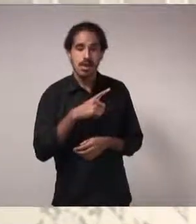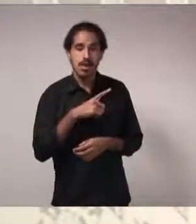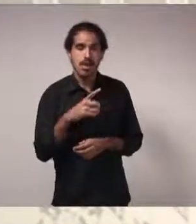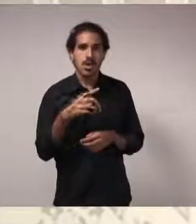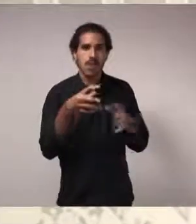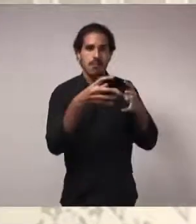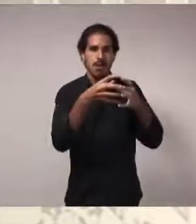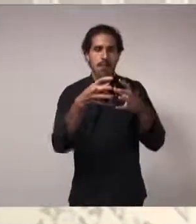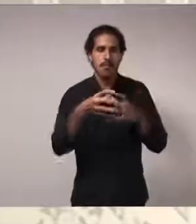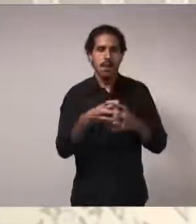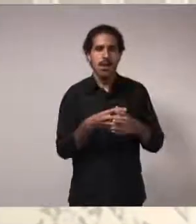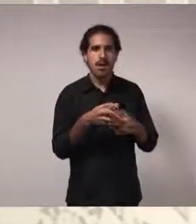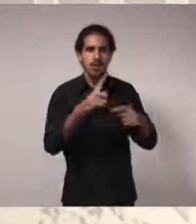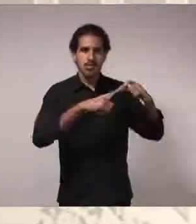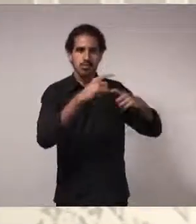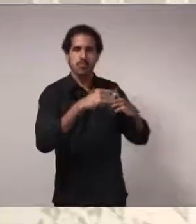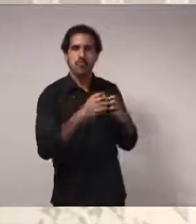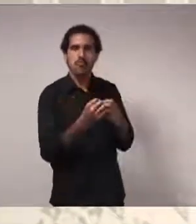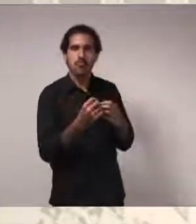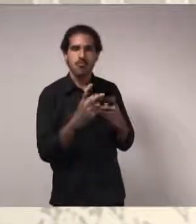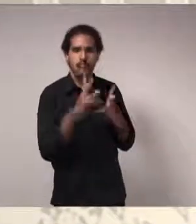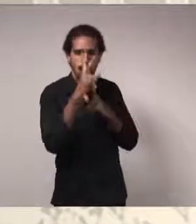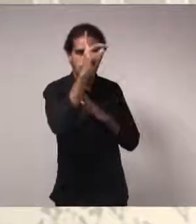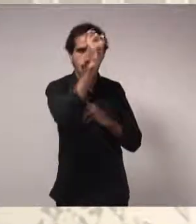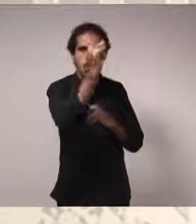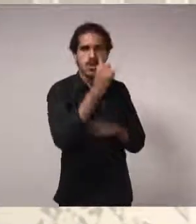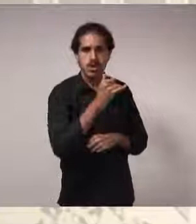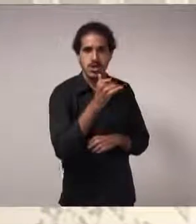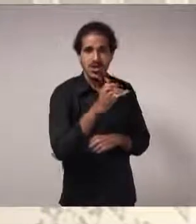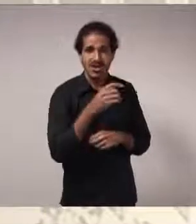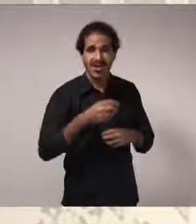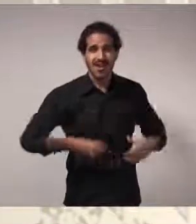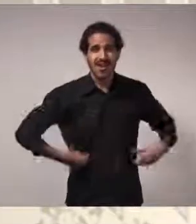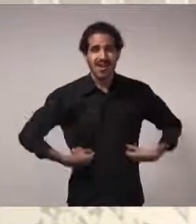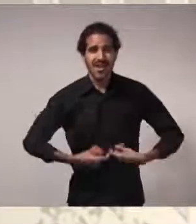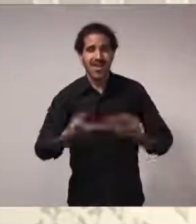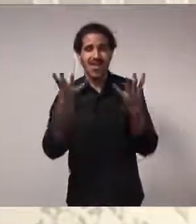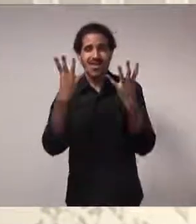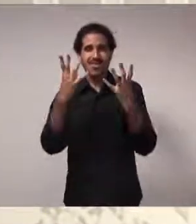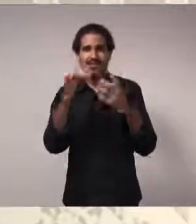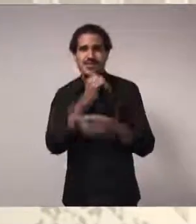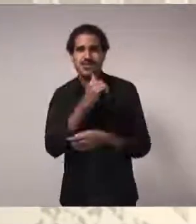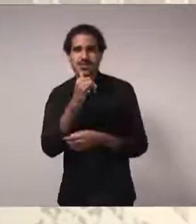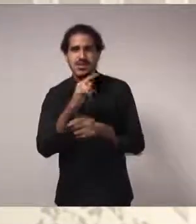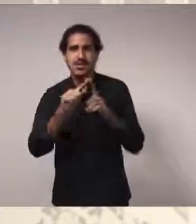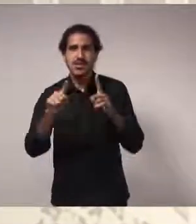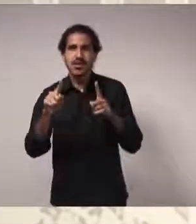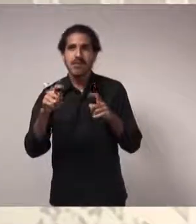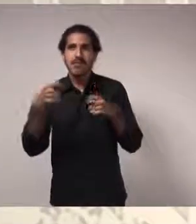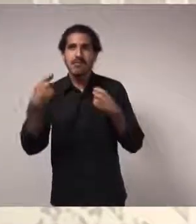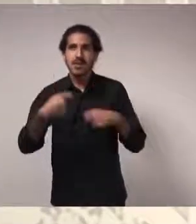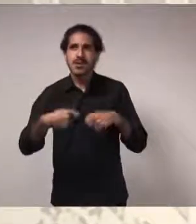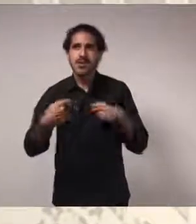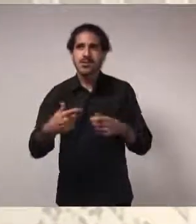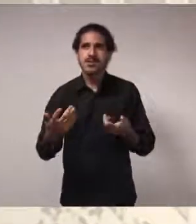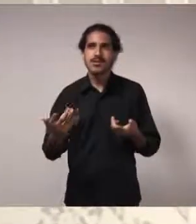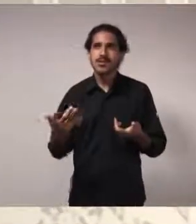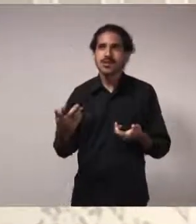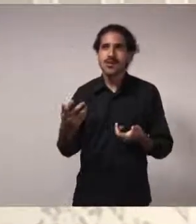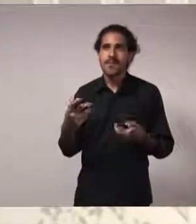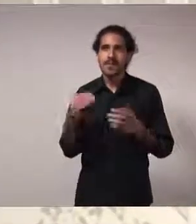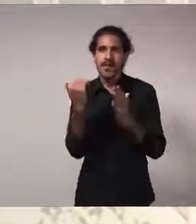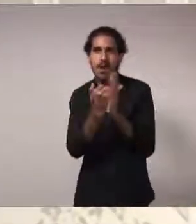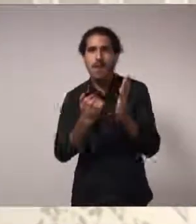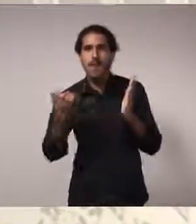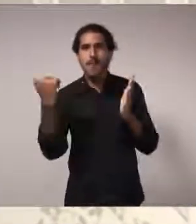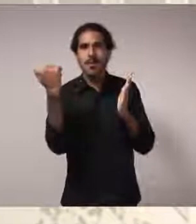né, centrais, como é o caso da Câmara, né, você gasta muita energia e que muitas vezes você precisa ser tão ineficiente que você precisa